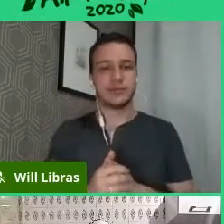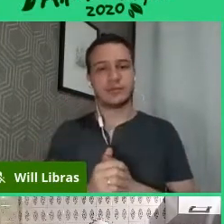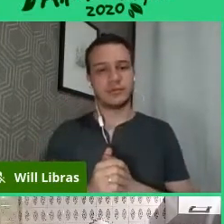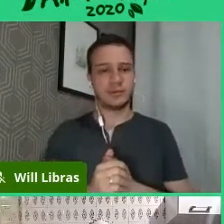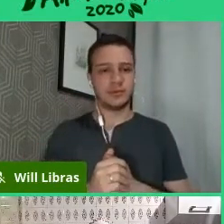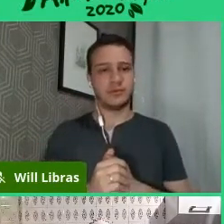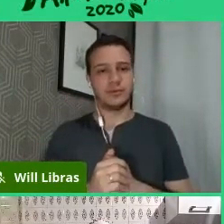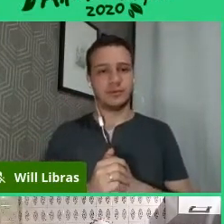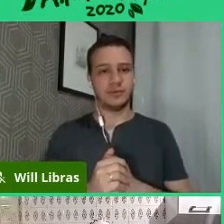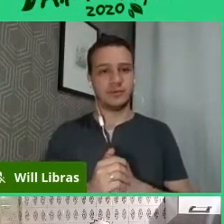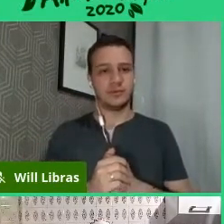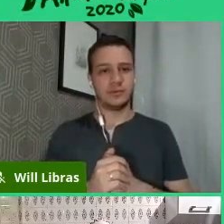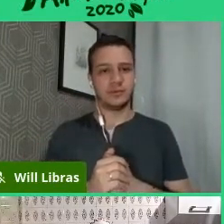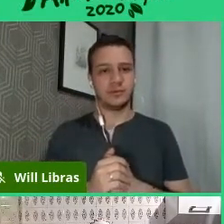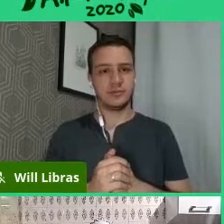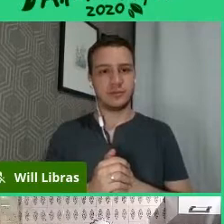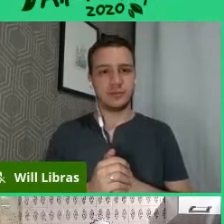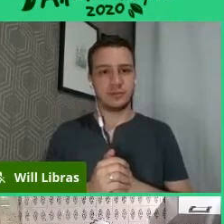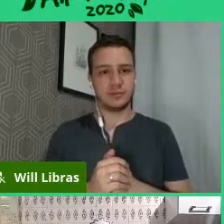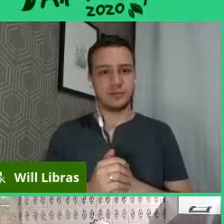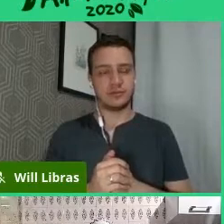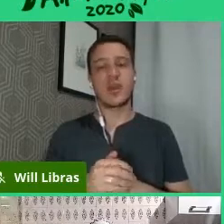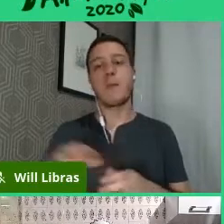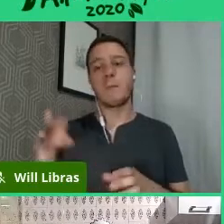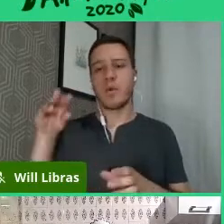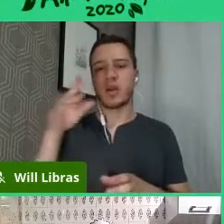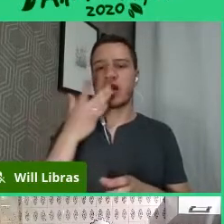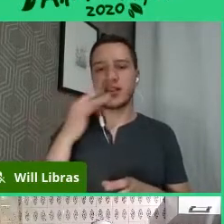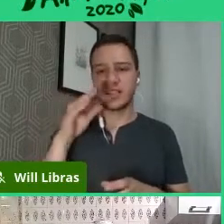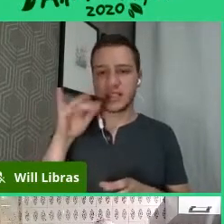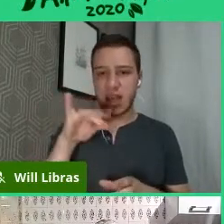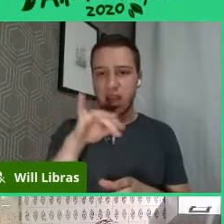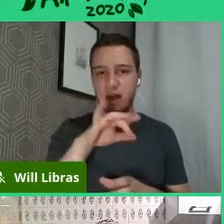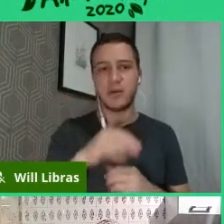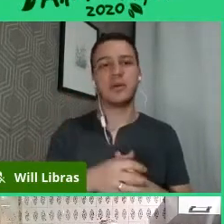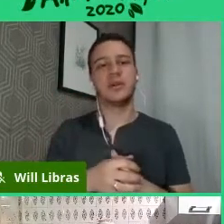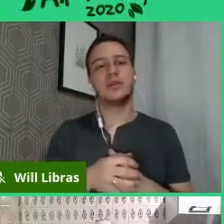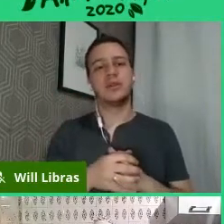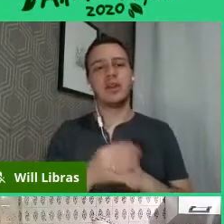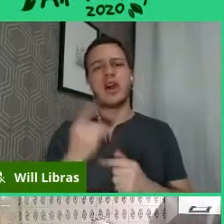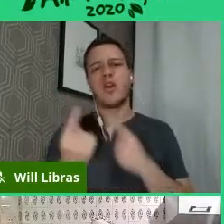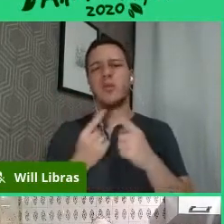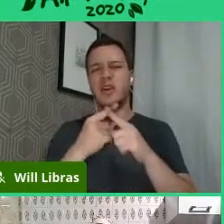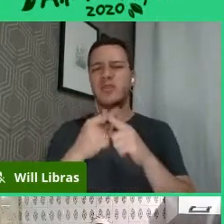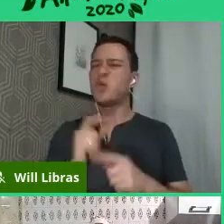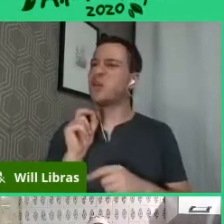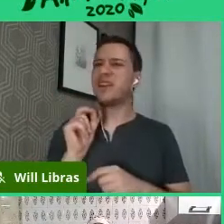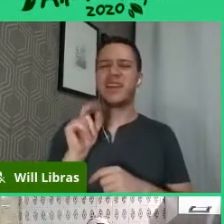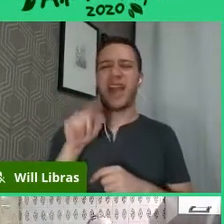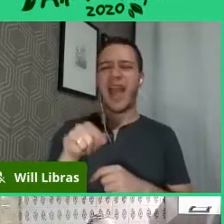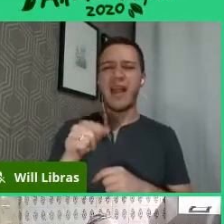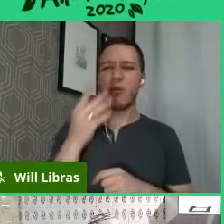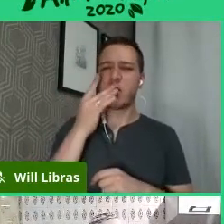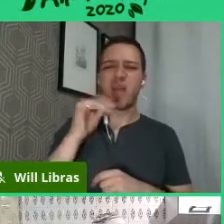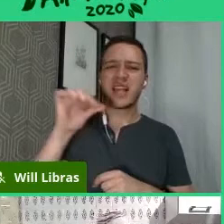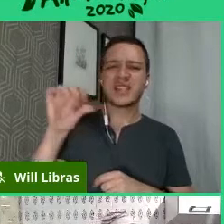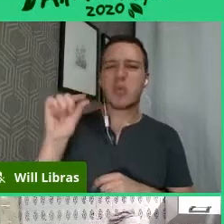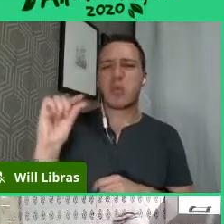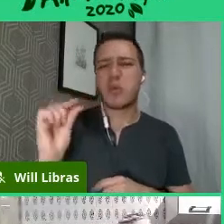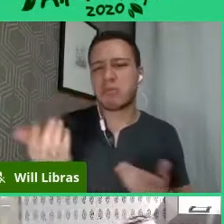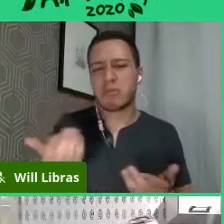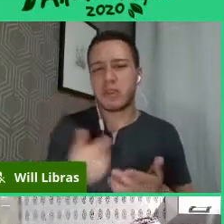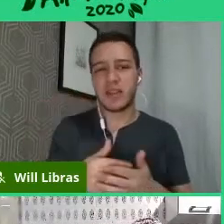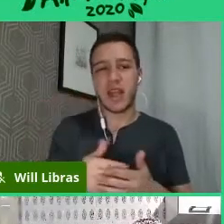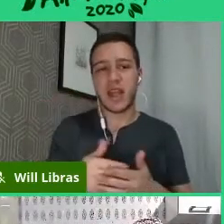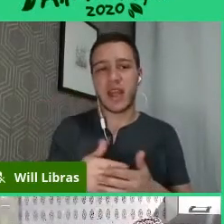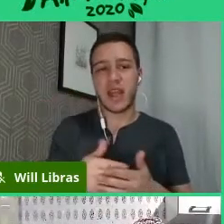A gente vai colocar uma pitadinha de sal, né? Às vezes me perguntam, né, o que é uma pitadinha de sal, né? É mais ou menos pegar